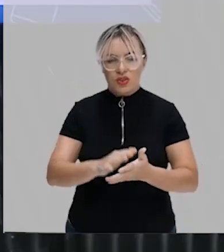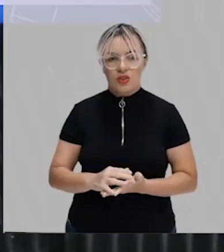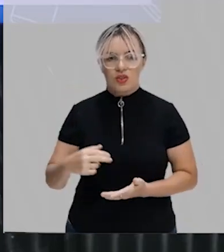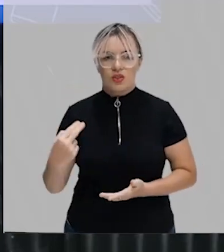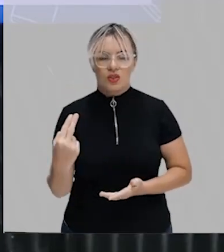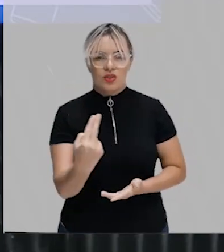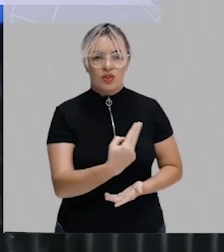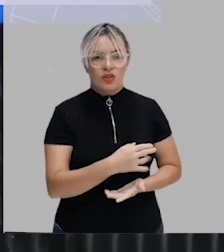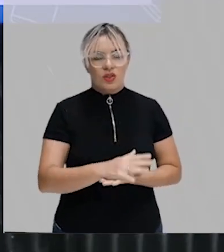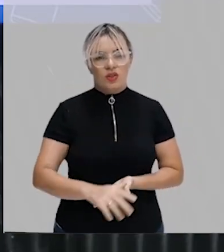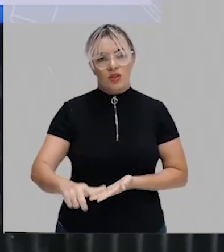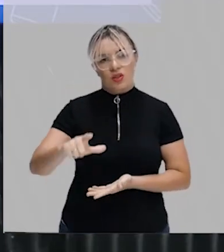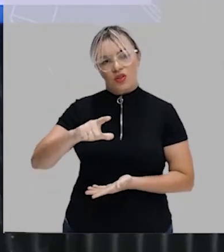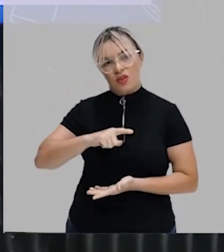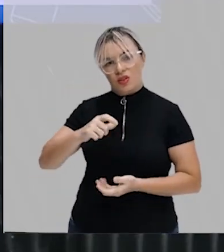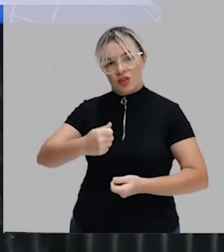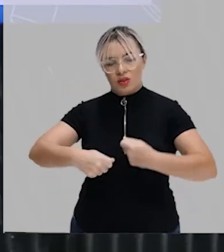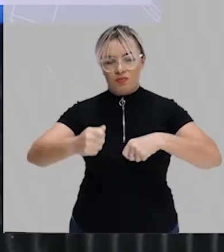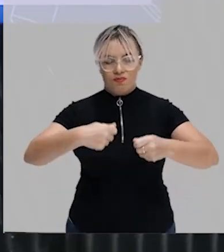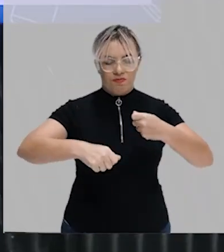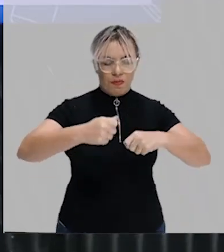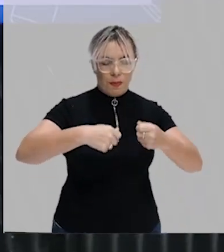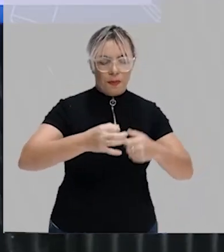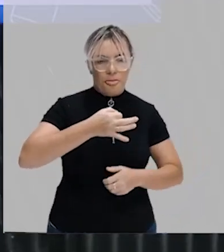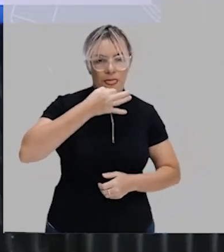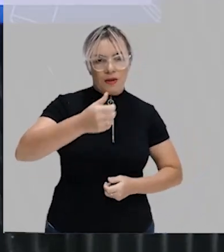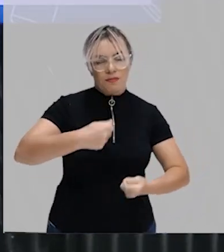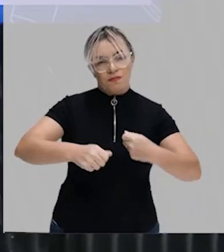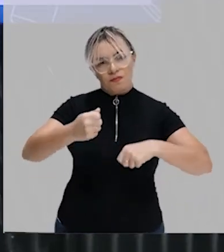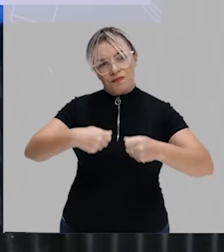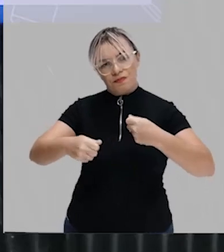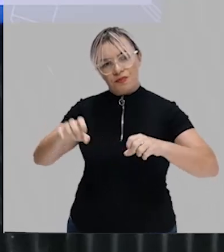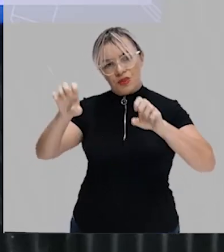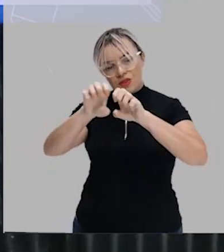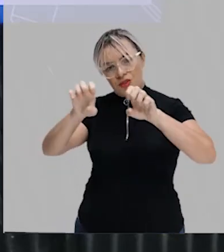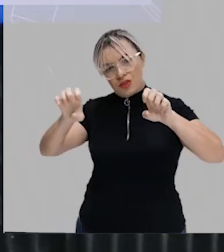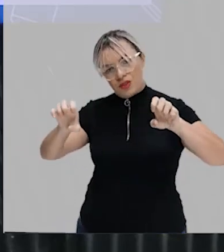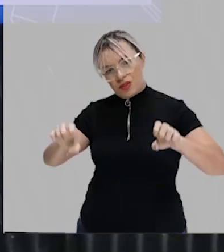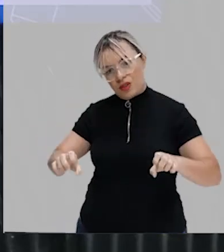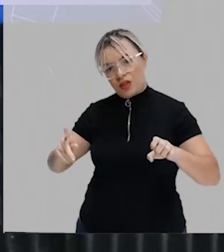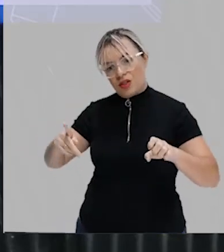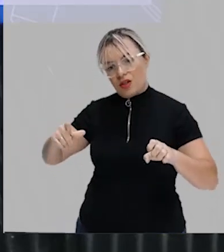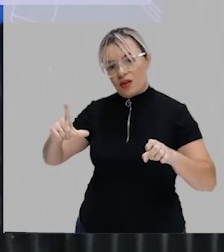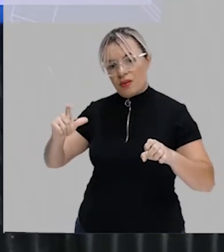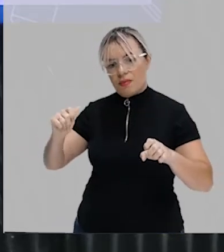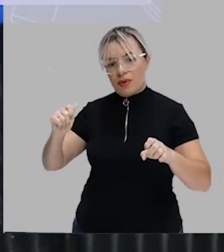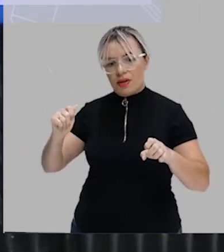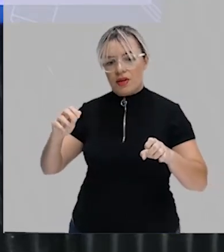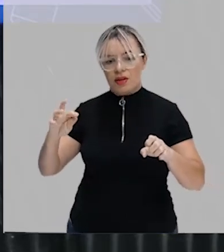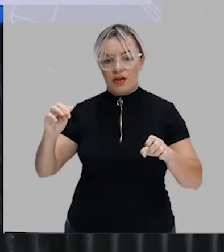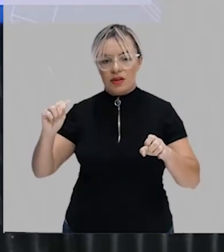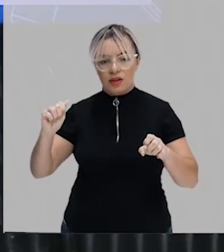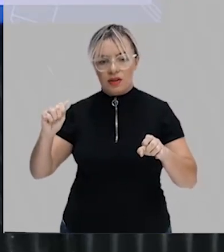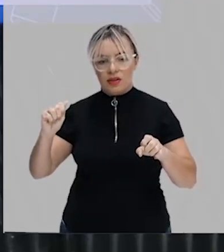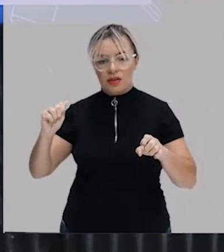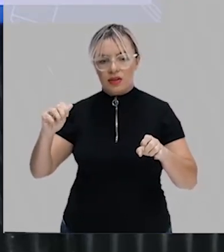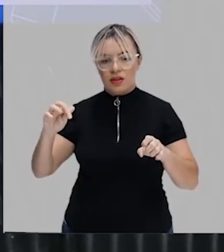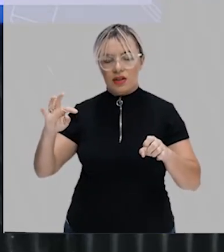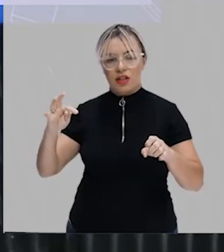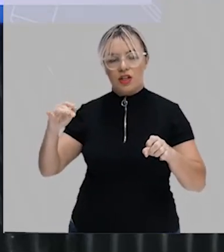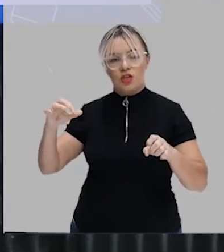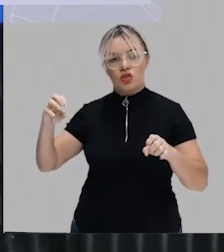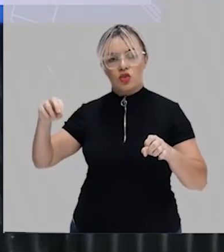dentro do ponto de vista econômico, nós teremos uma estrutura de plantation. Uma estrutura de